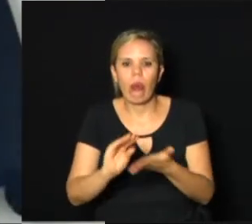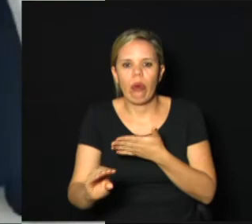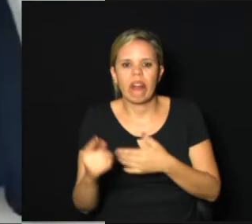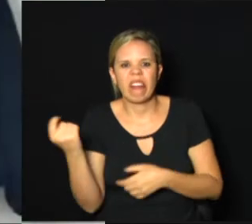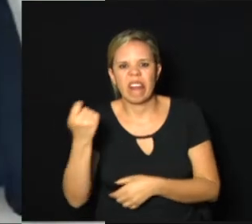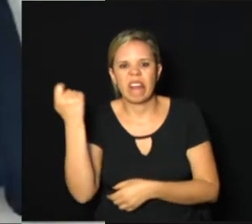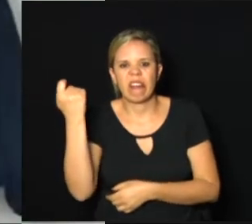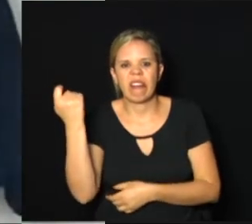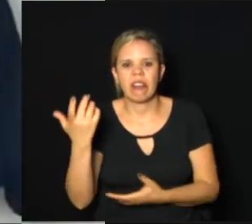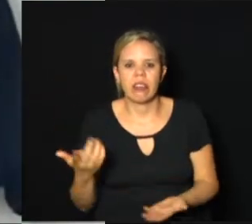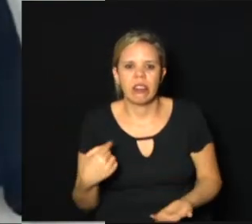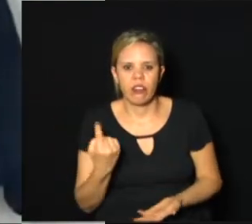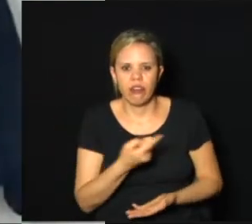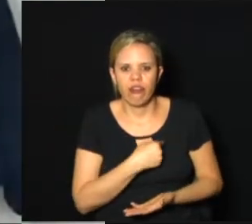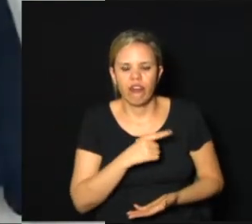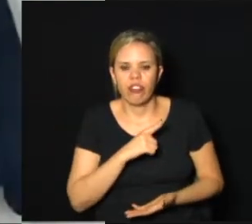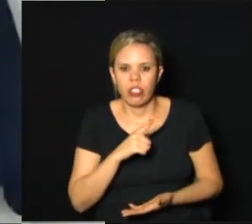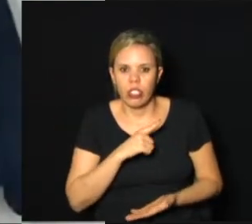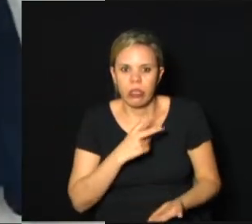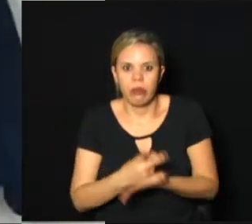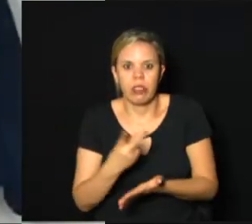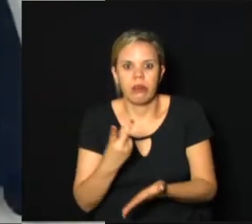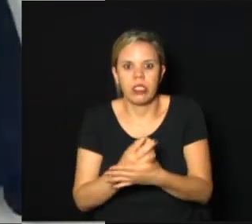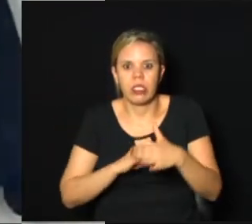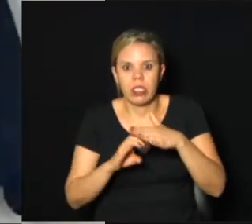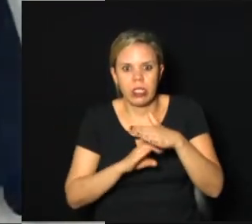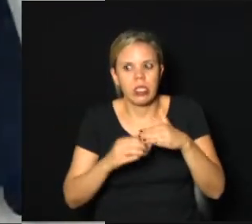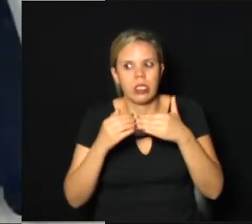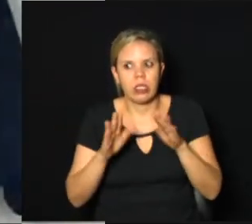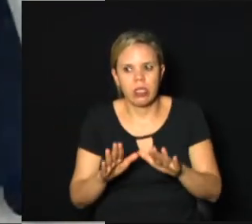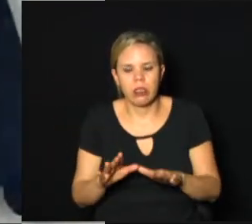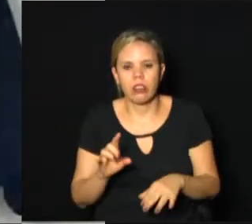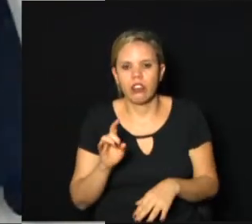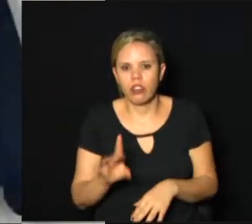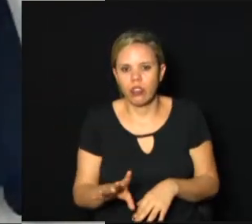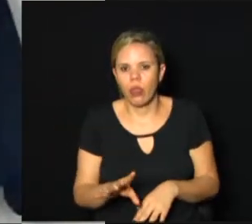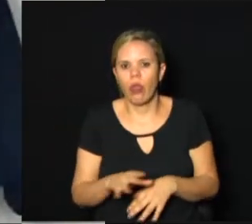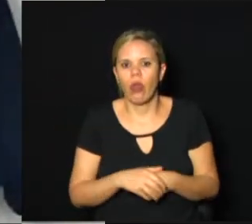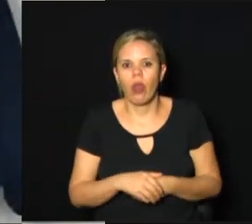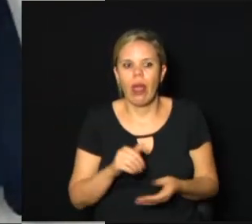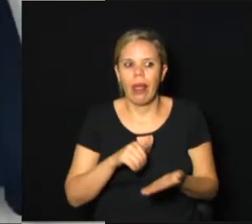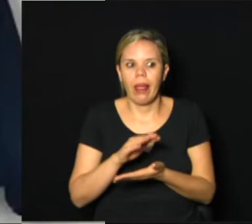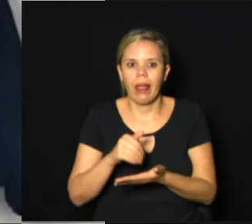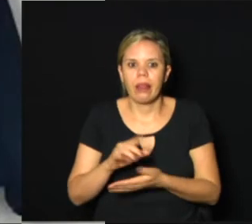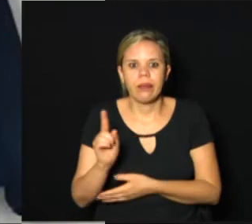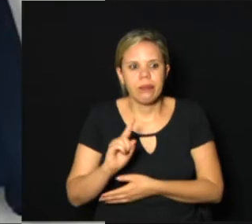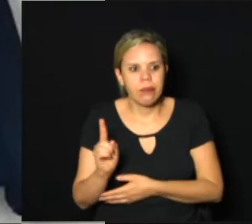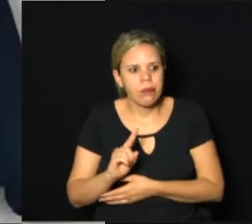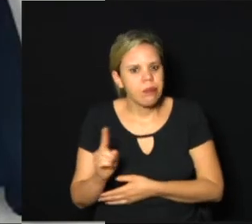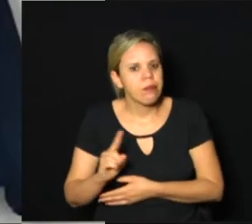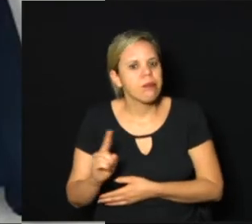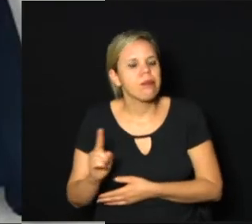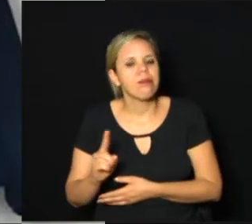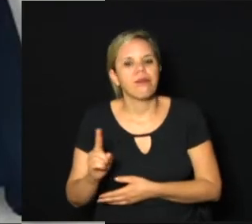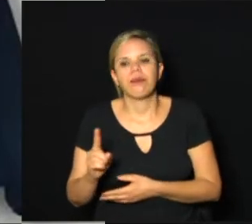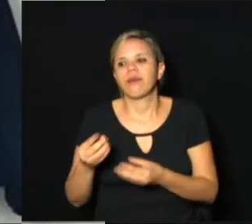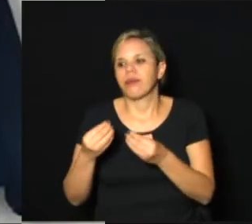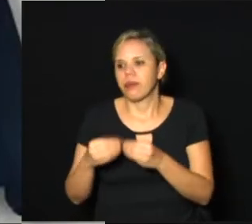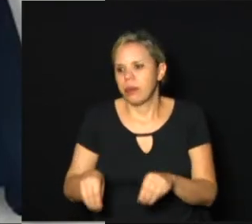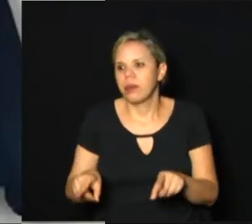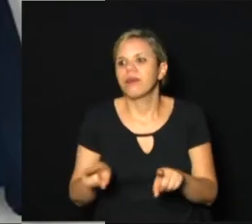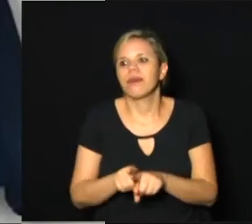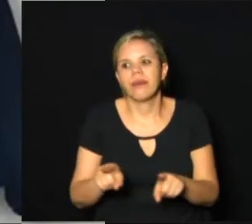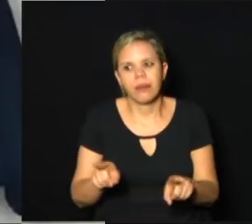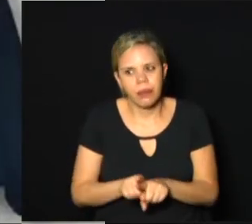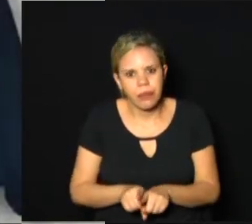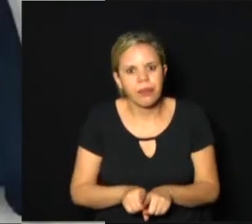grave, porque a gente tinha que ter mantido as empresas abertas. Não são apenas as demissões que são uma catástrofe. A